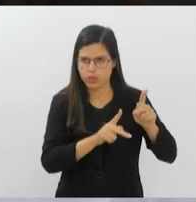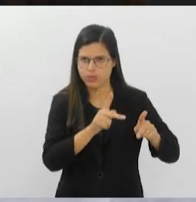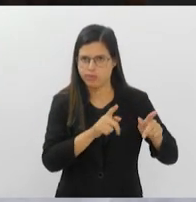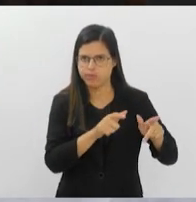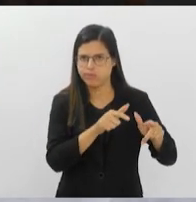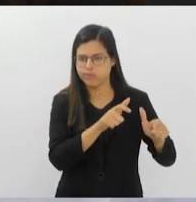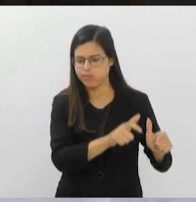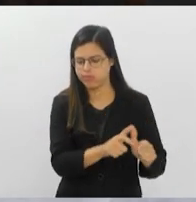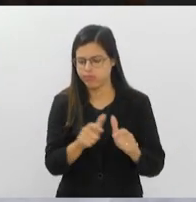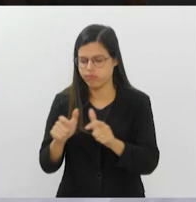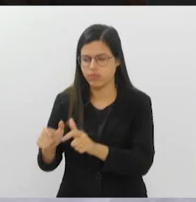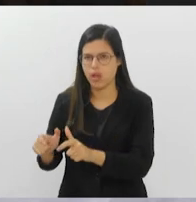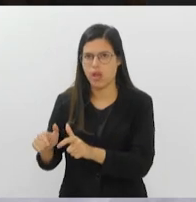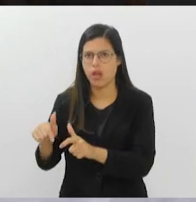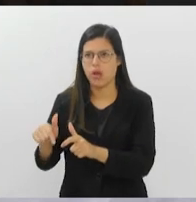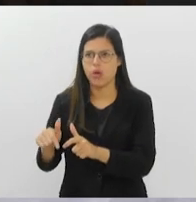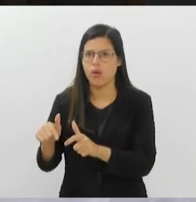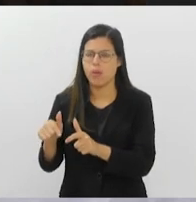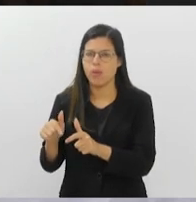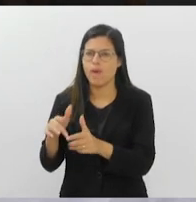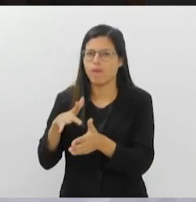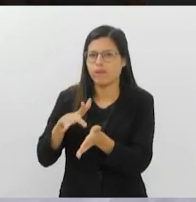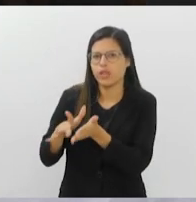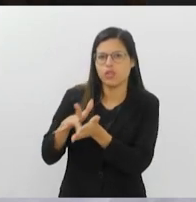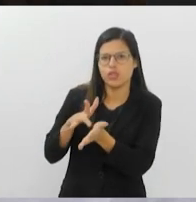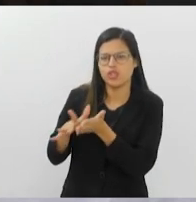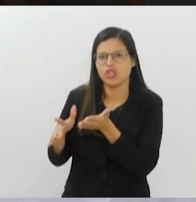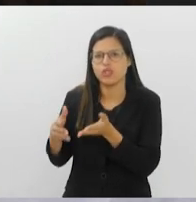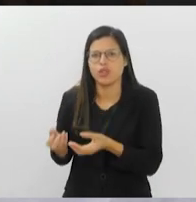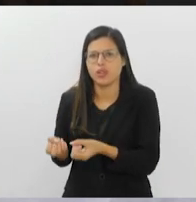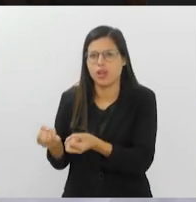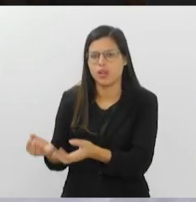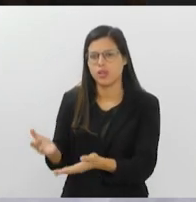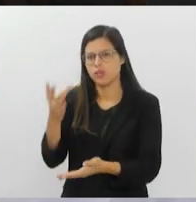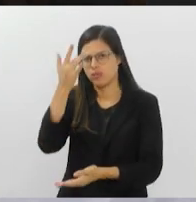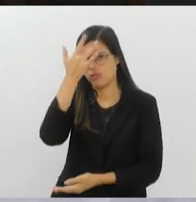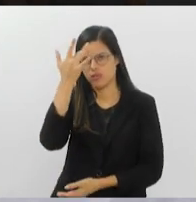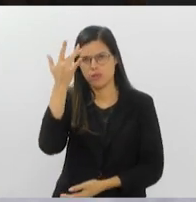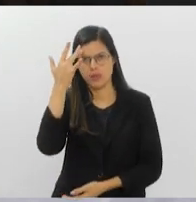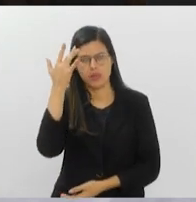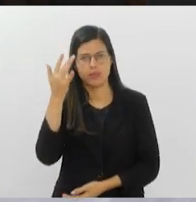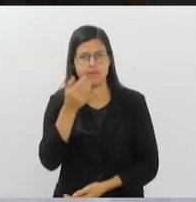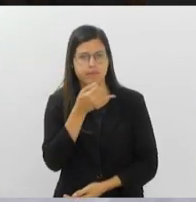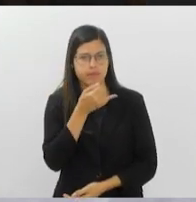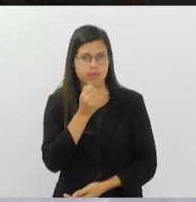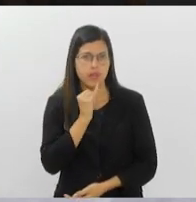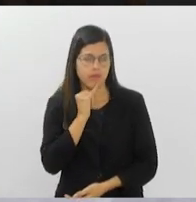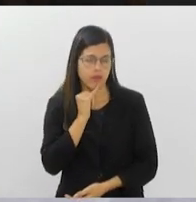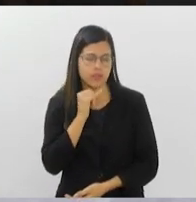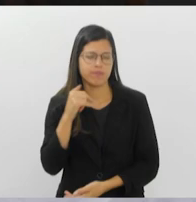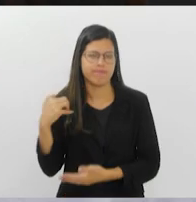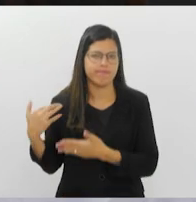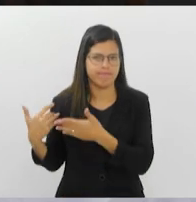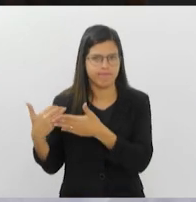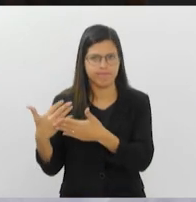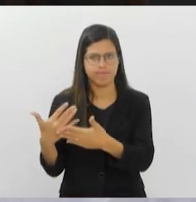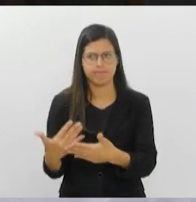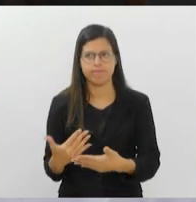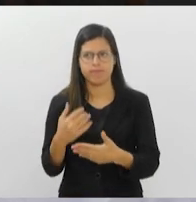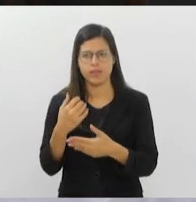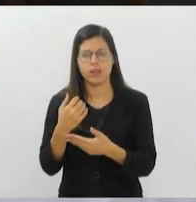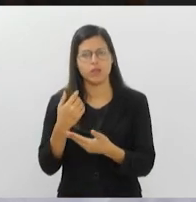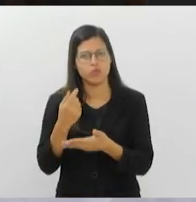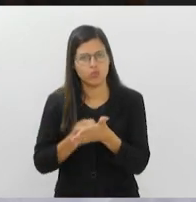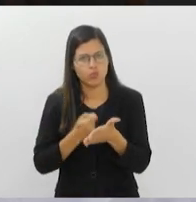fingindo que está oferecendo atenção à saúde mental. Então, infelizmente, ao longo desses anos, a gente tem tido várias lutas,